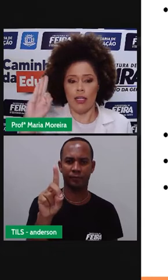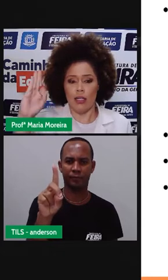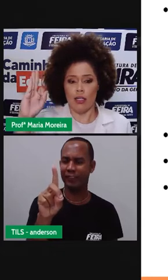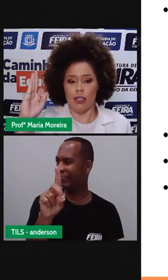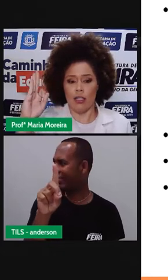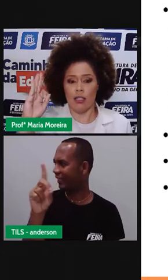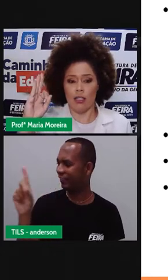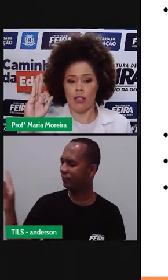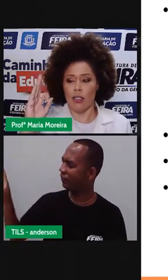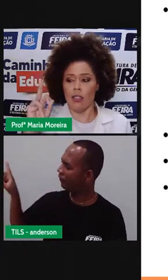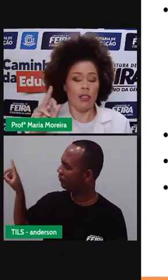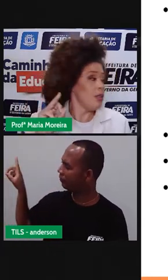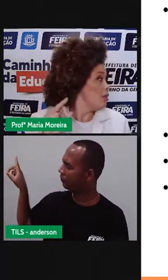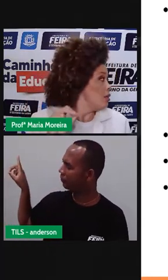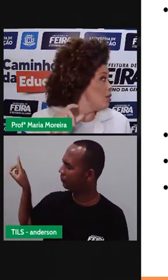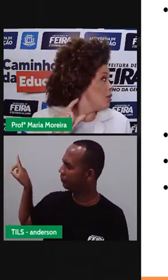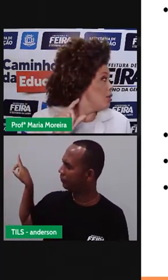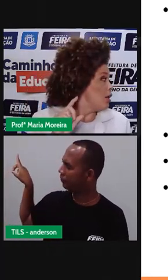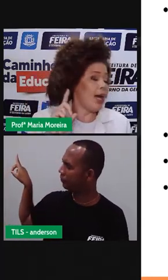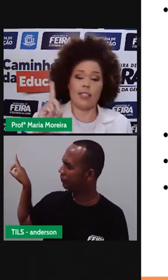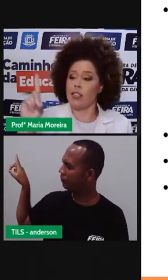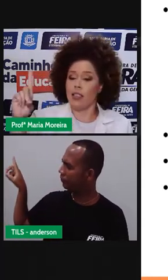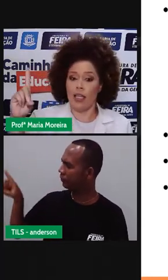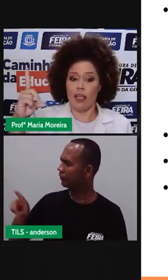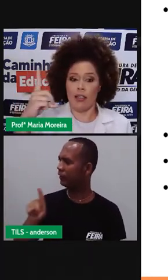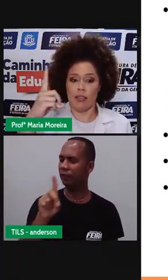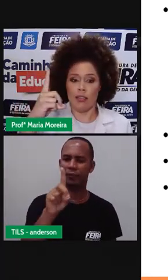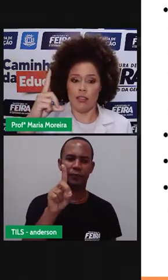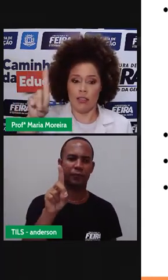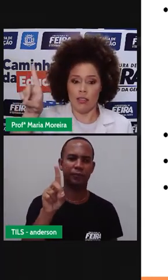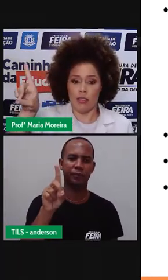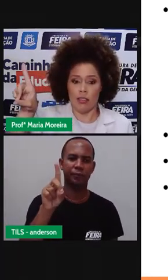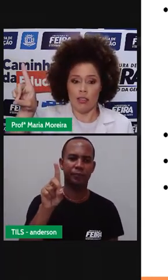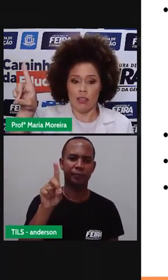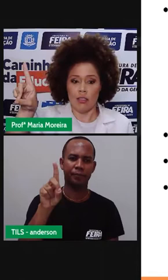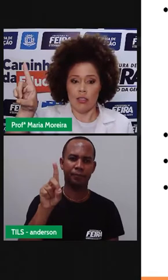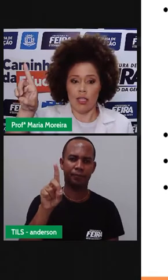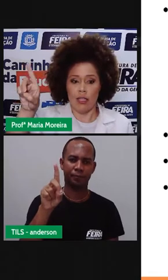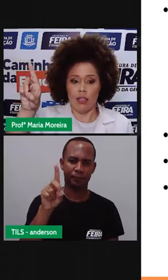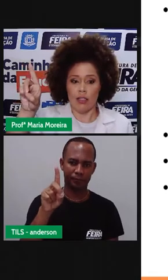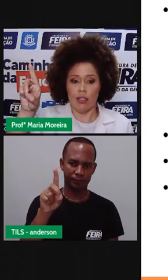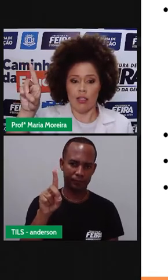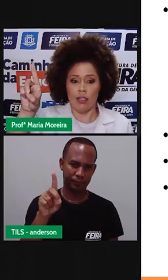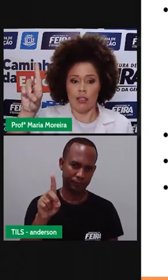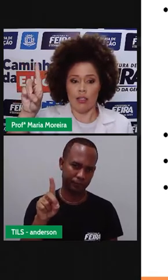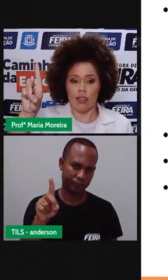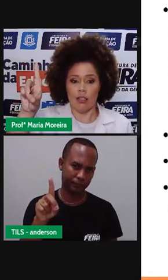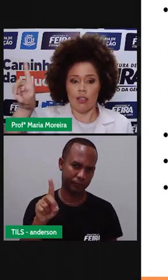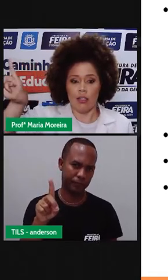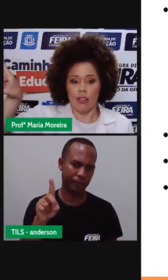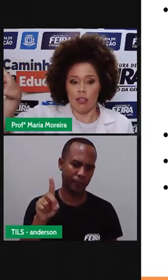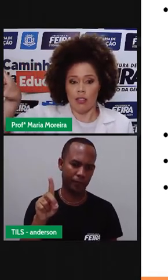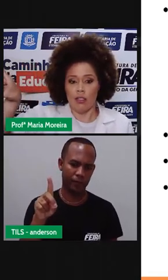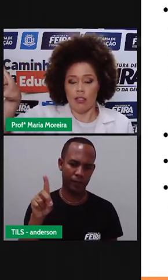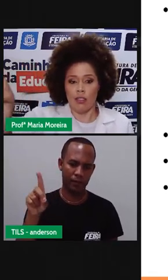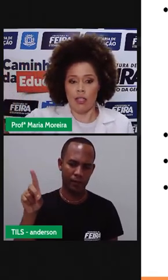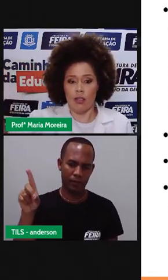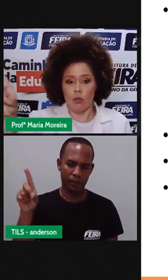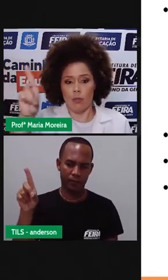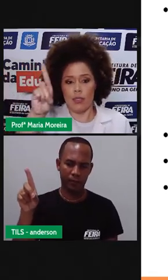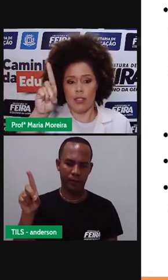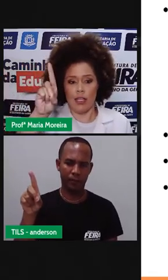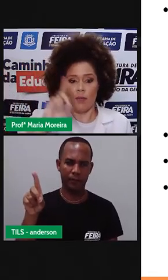é de acender de a